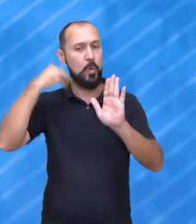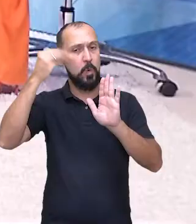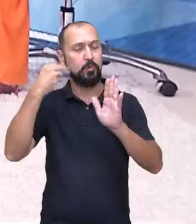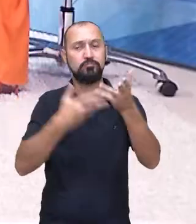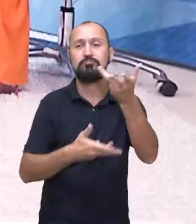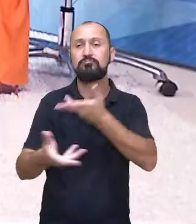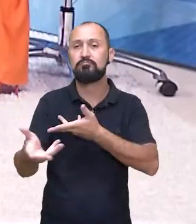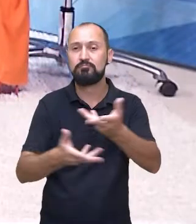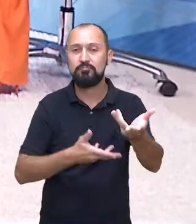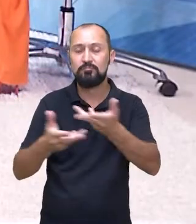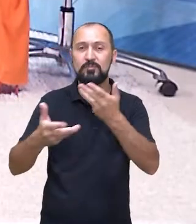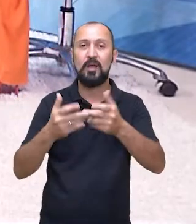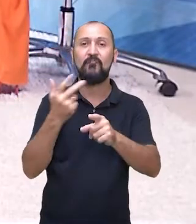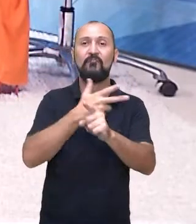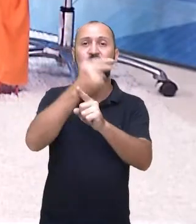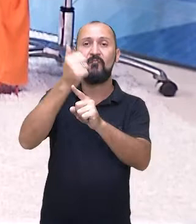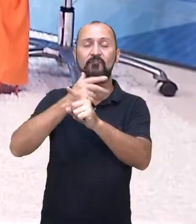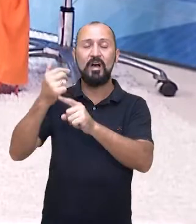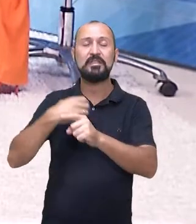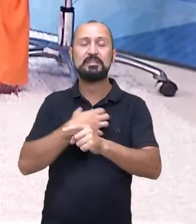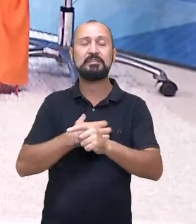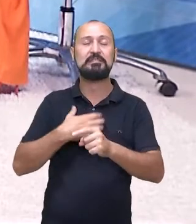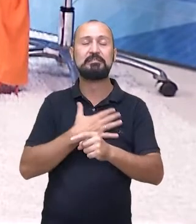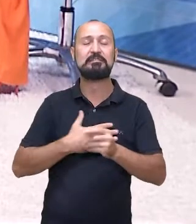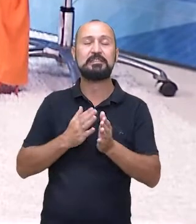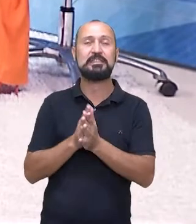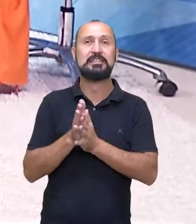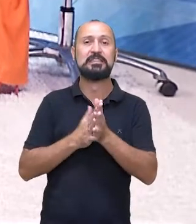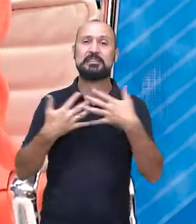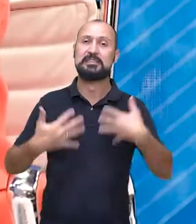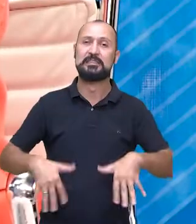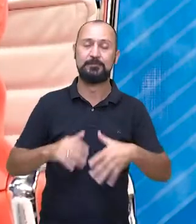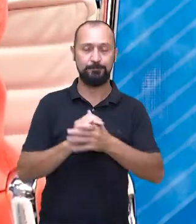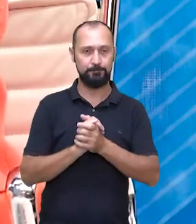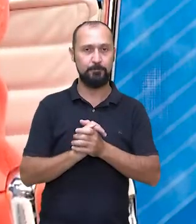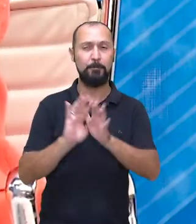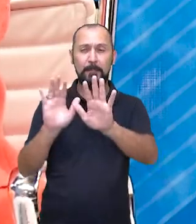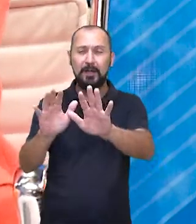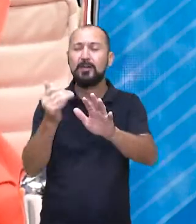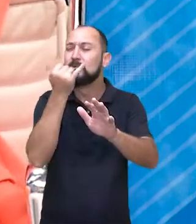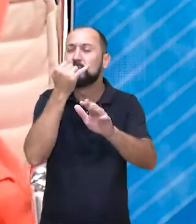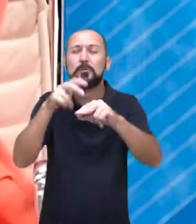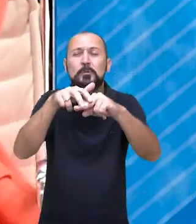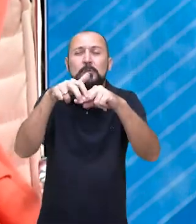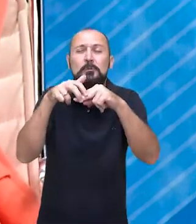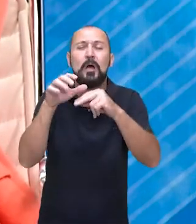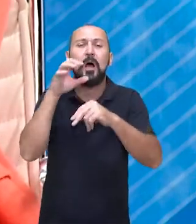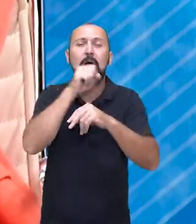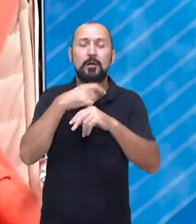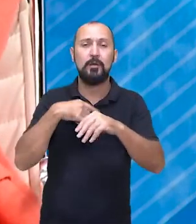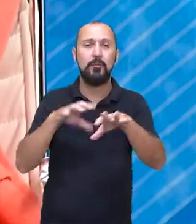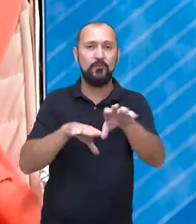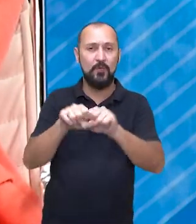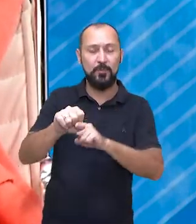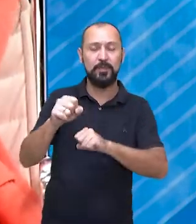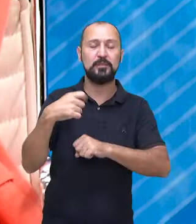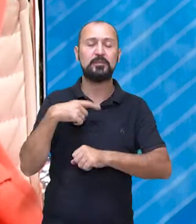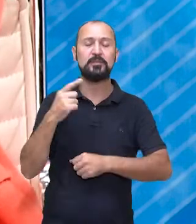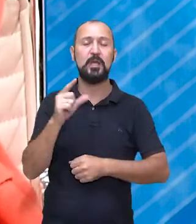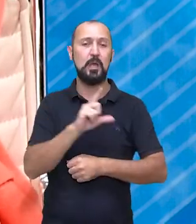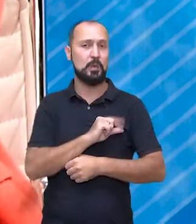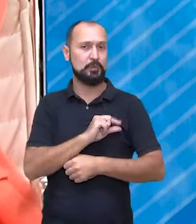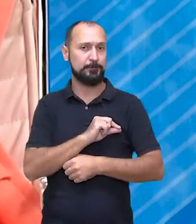aluno mas a gente troca as nossas experiências as nossas vitórias e as nossas angústias me permita que fazer um parênteses é Eu